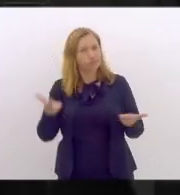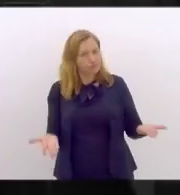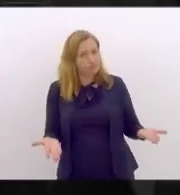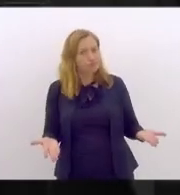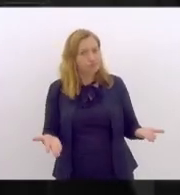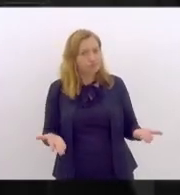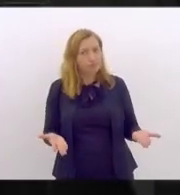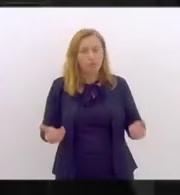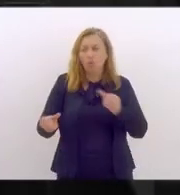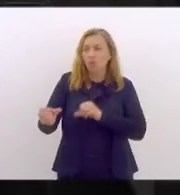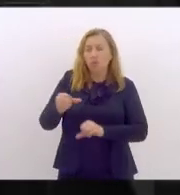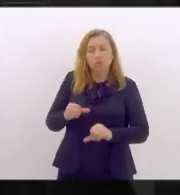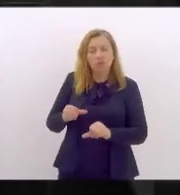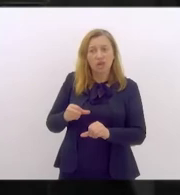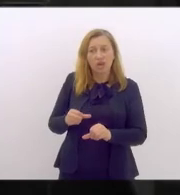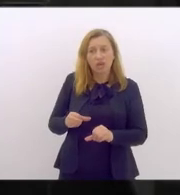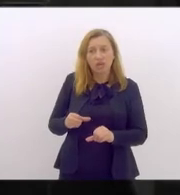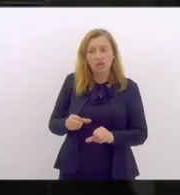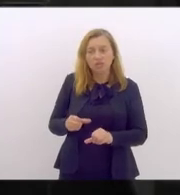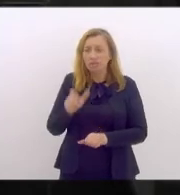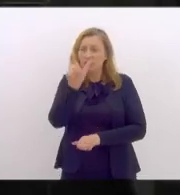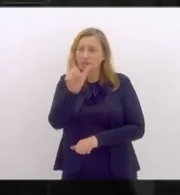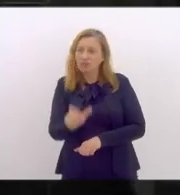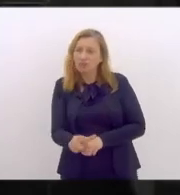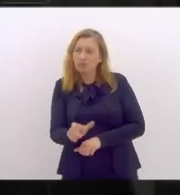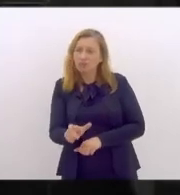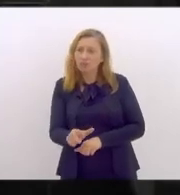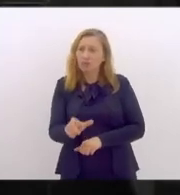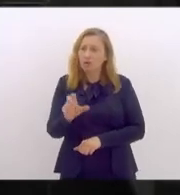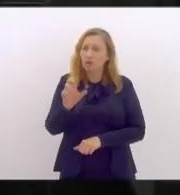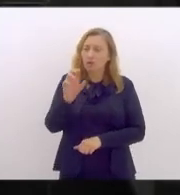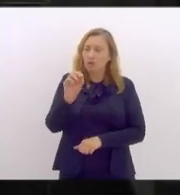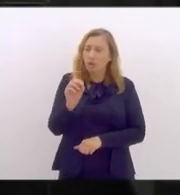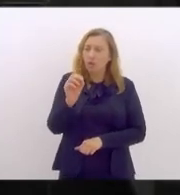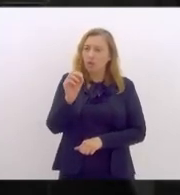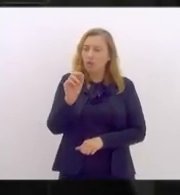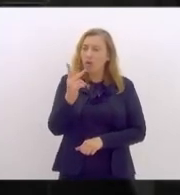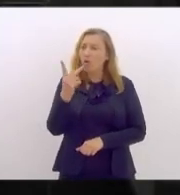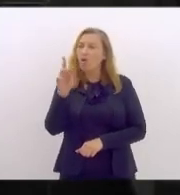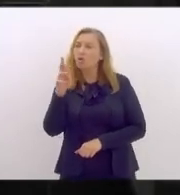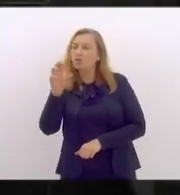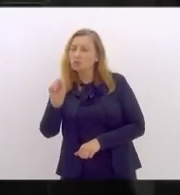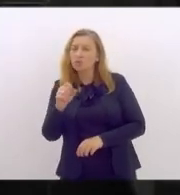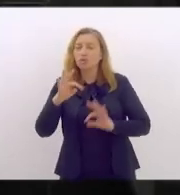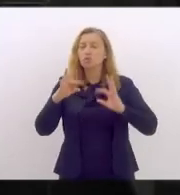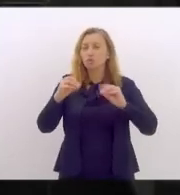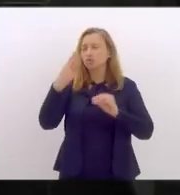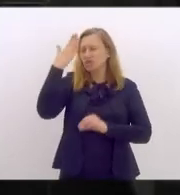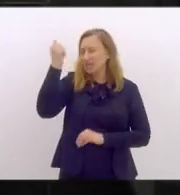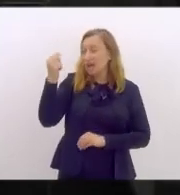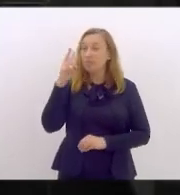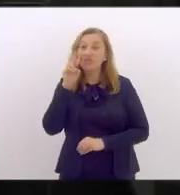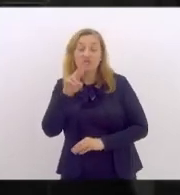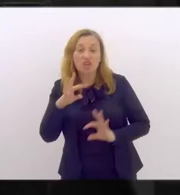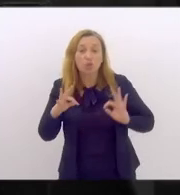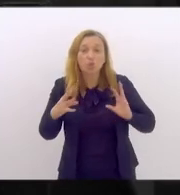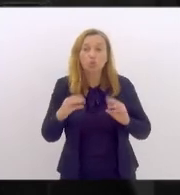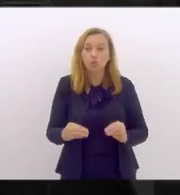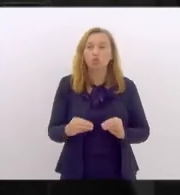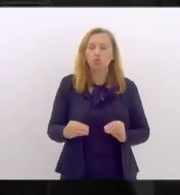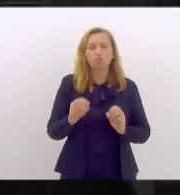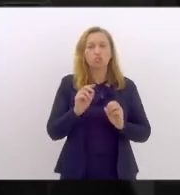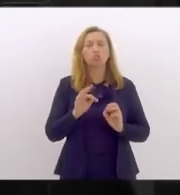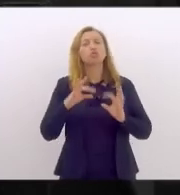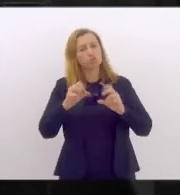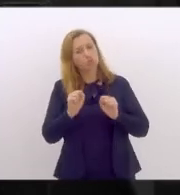oposto daquela figura mítica Oros é aquele que tudo sabe tudo vê tudo